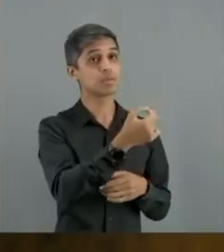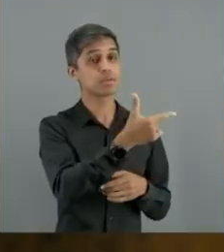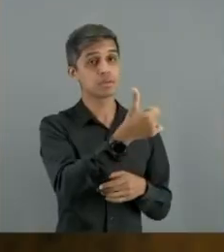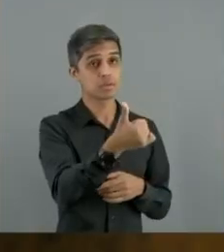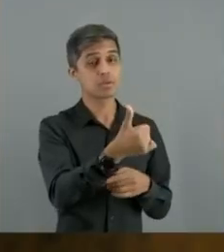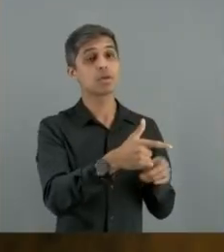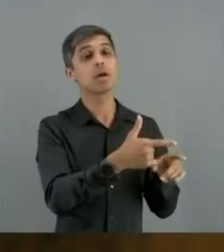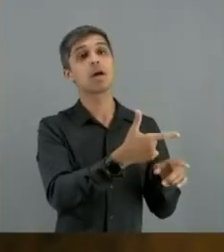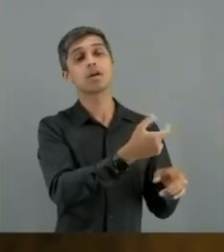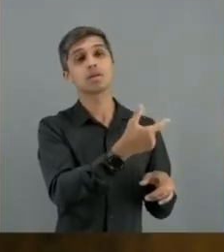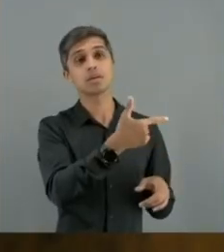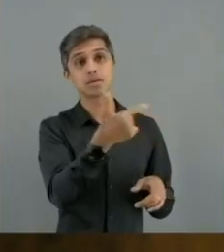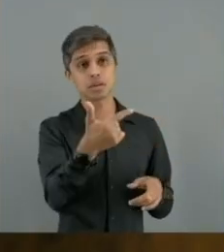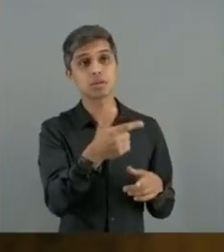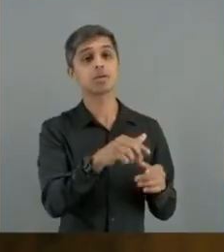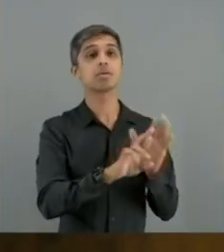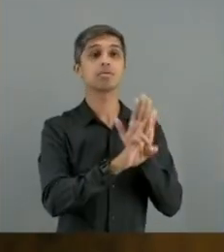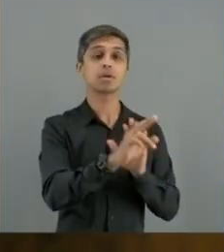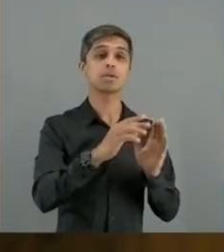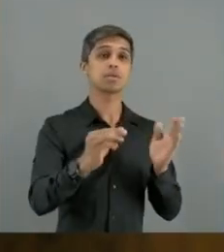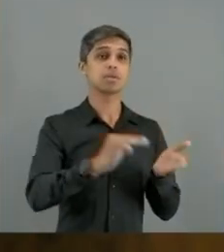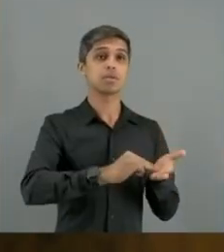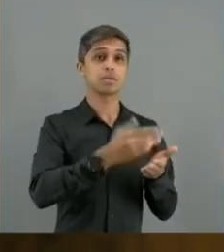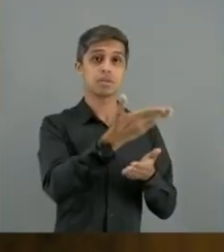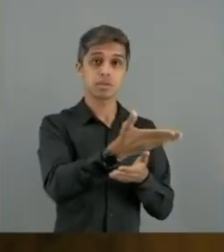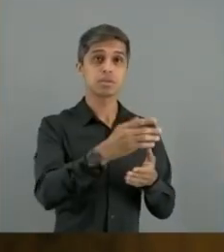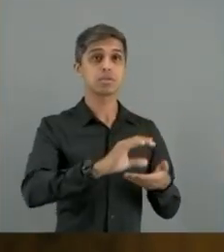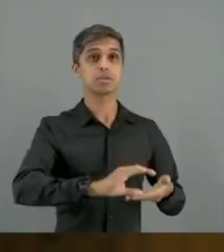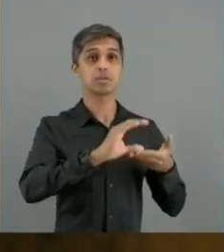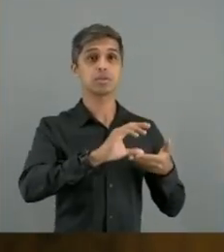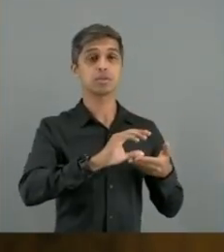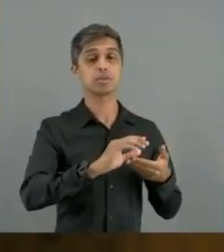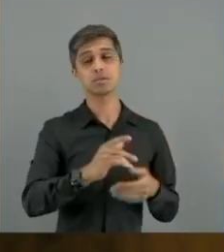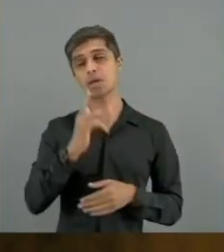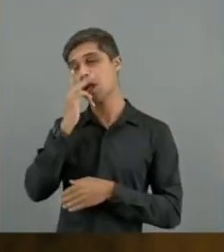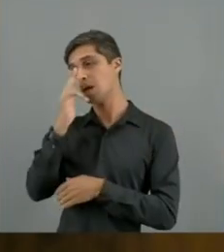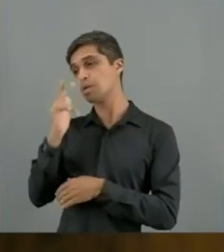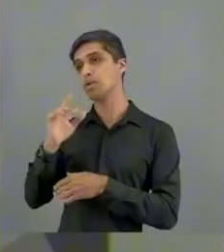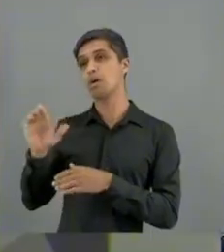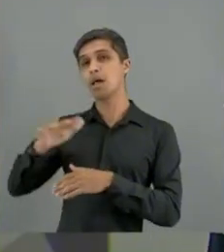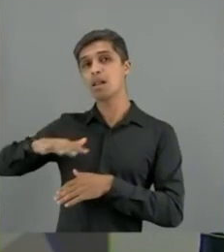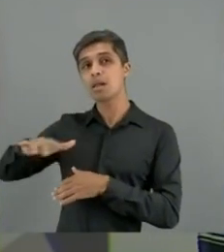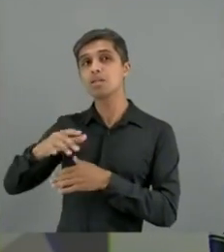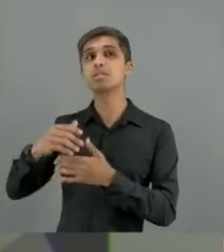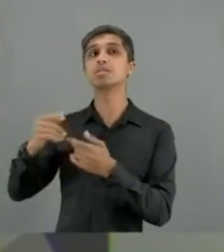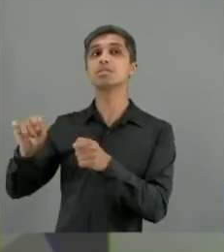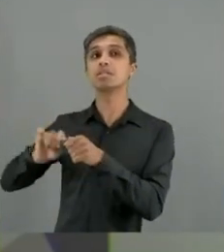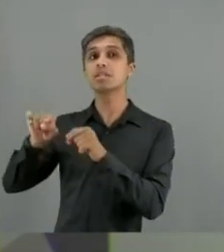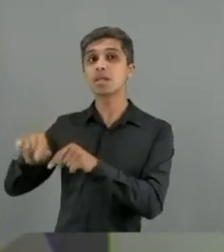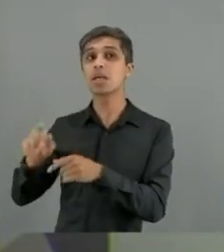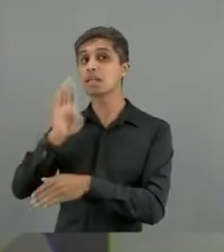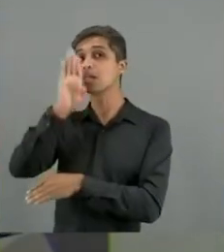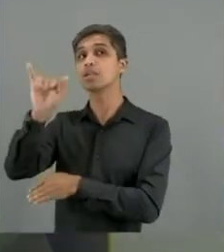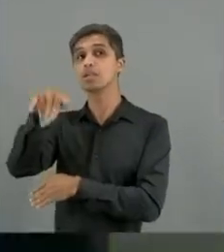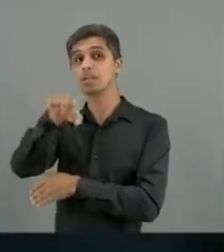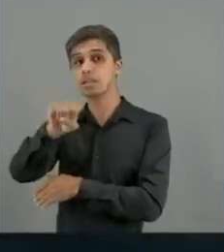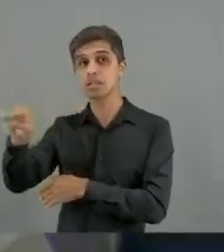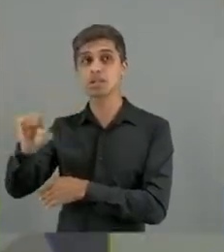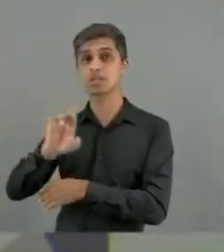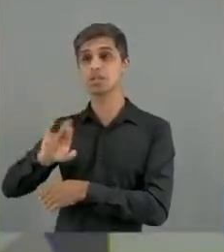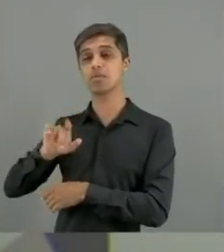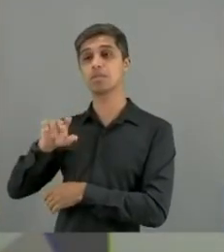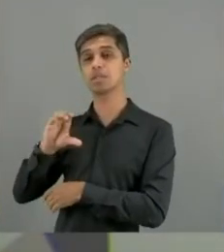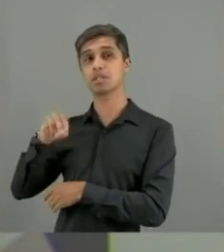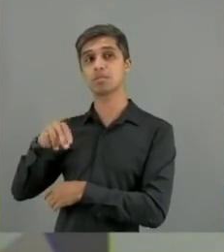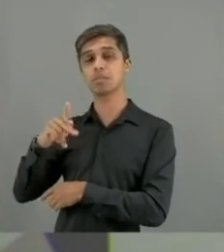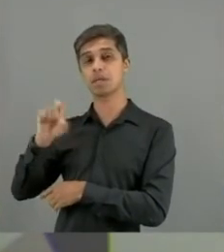como membro representando os aposentados nesse conselho. É que eu achava que o ambiente adequado para fazer isso era direto no INSS e não no